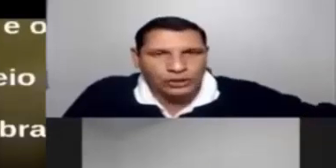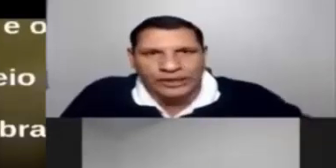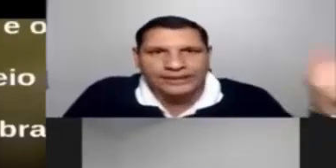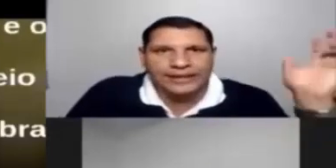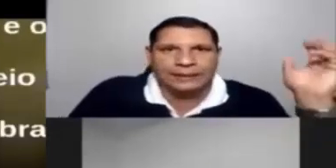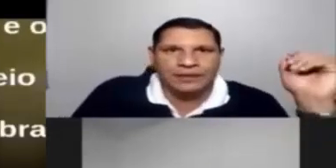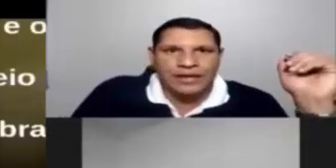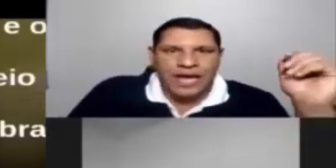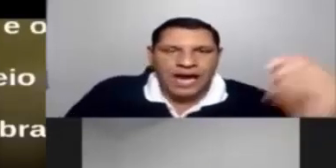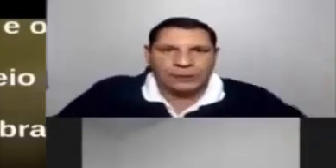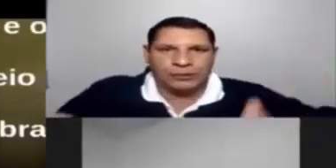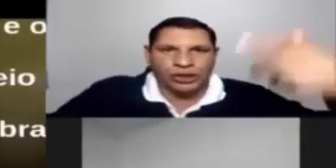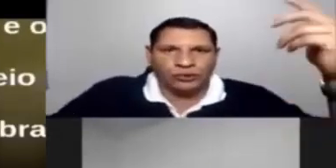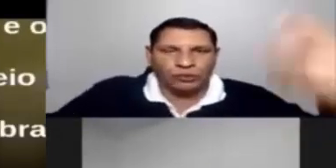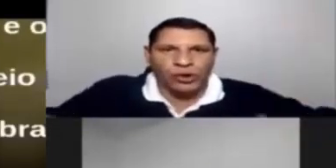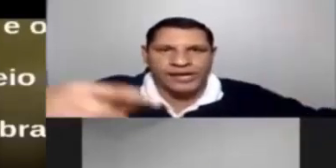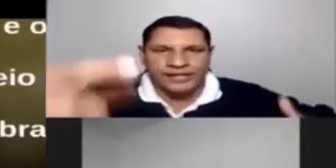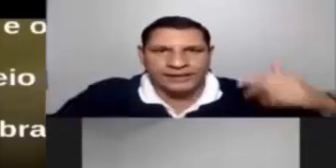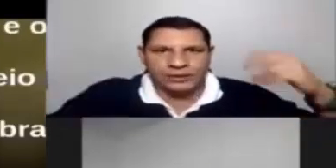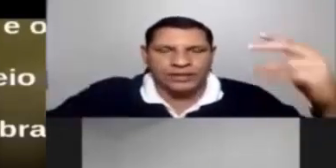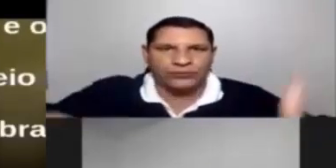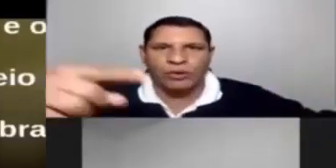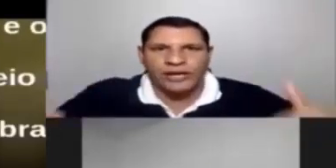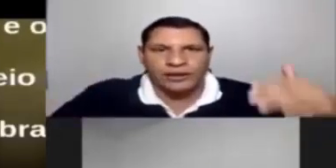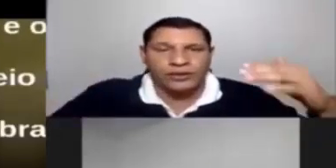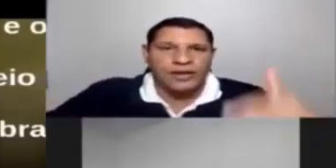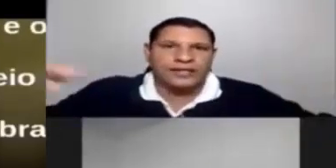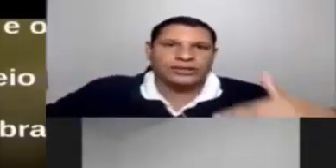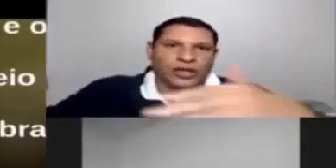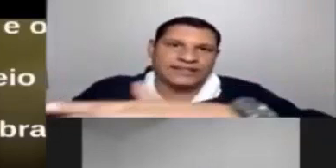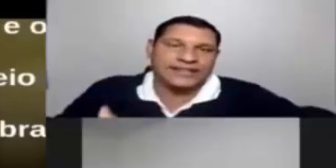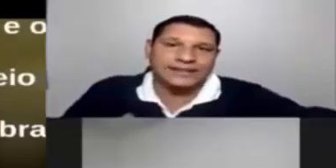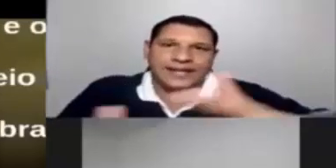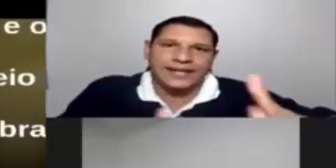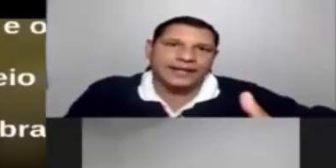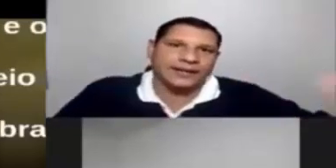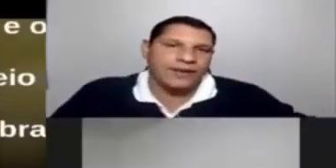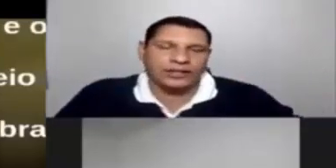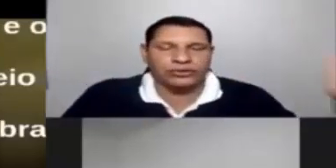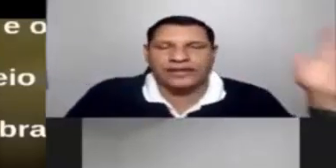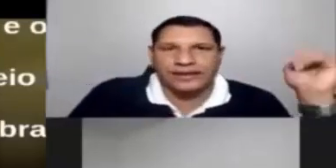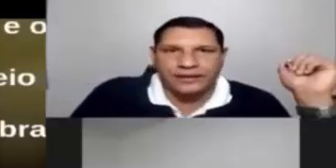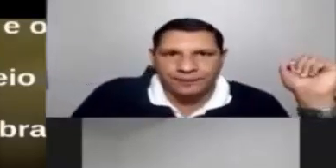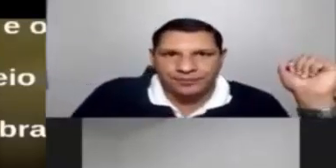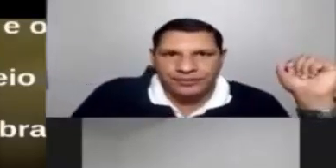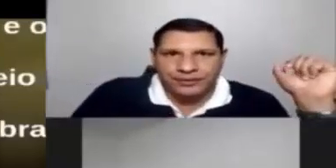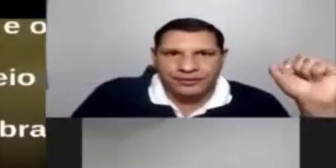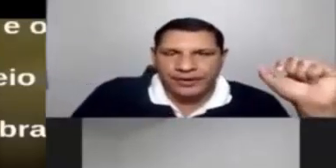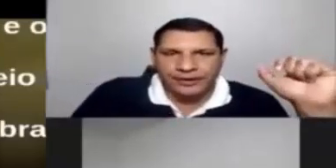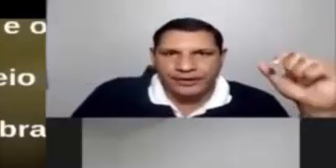pela história dele. As pessoas foram morrendo, a geração dele foi morrendo, e só cita ele quem vai estudar ele.